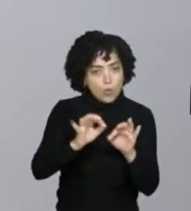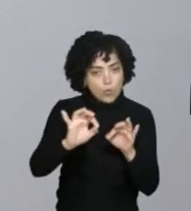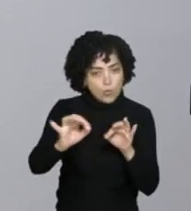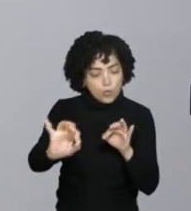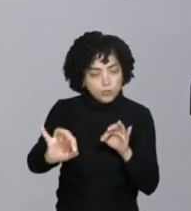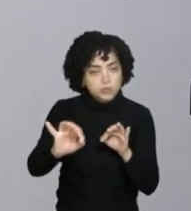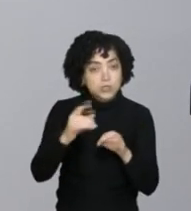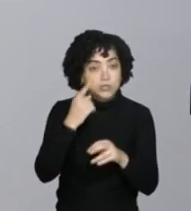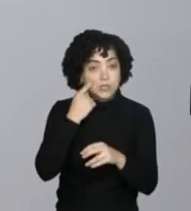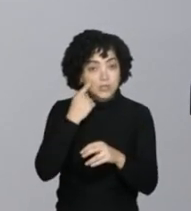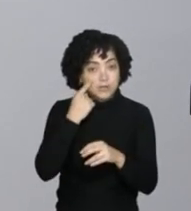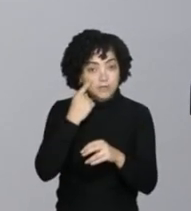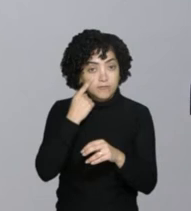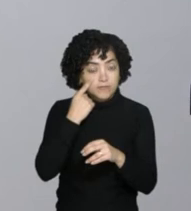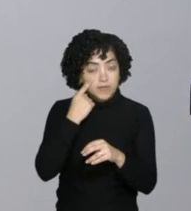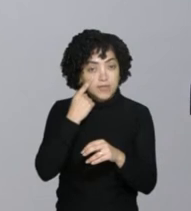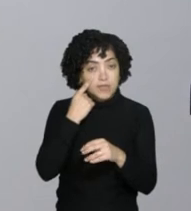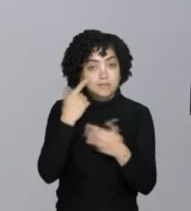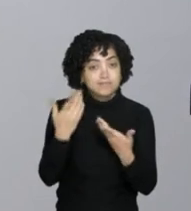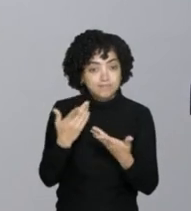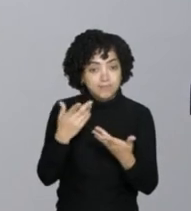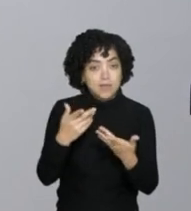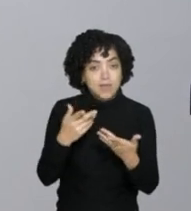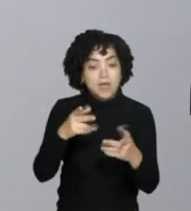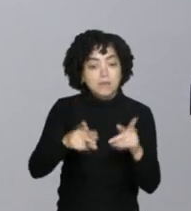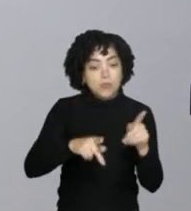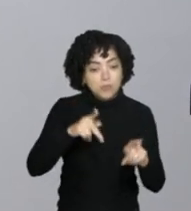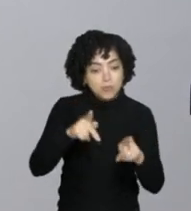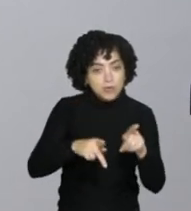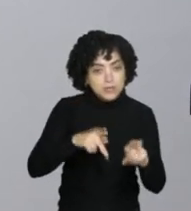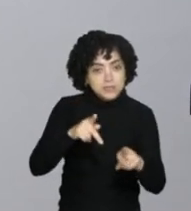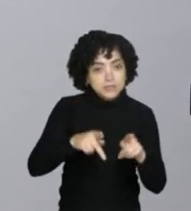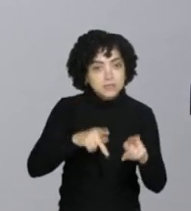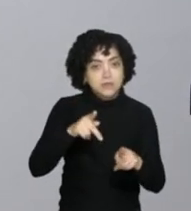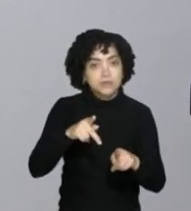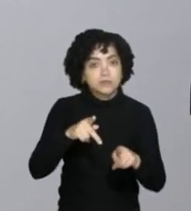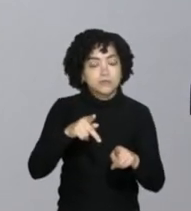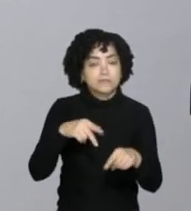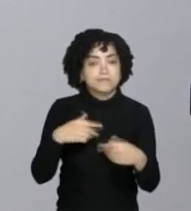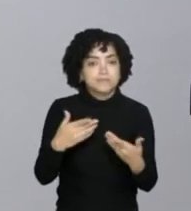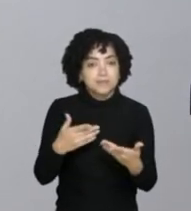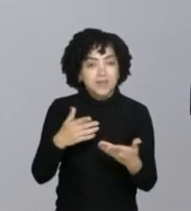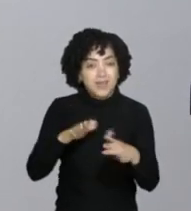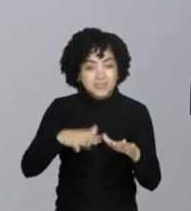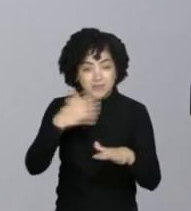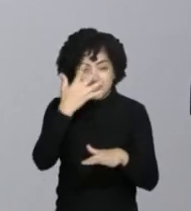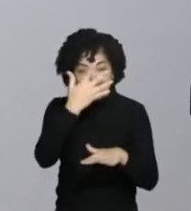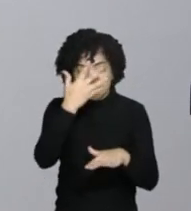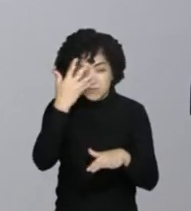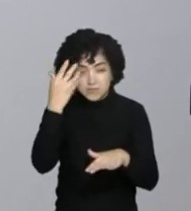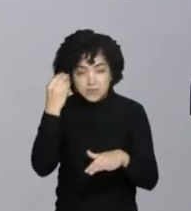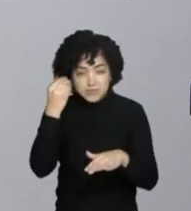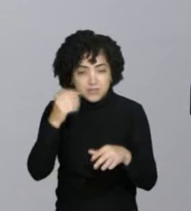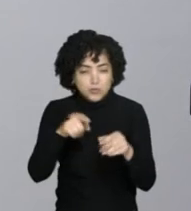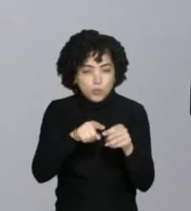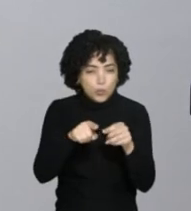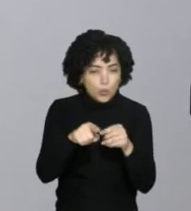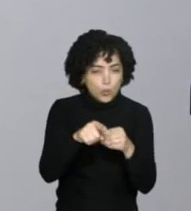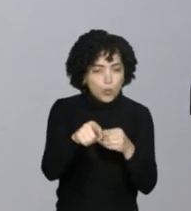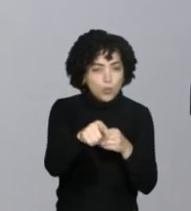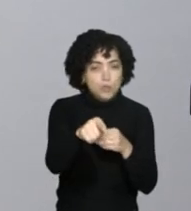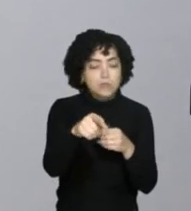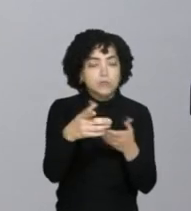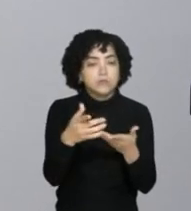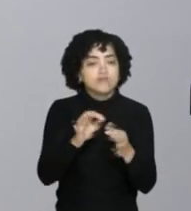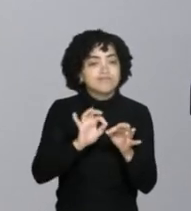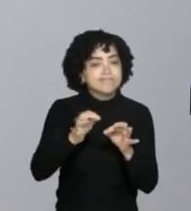ver as pessoas que realmente, às vezes, são um pouco esquecidas, porque moram não no interior, mas é de lá que sai a